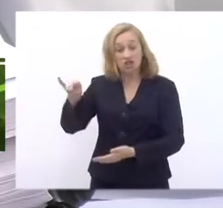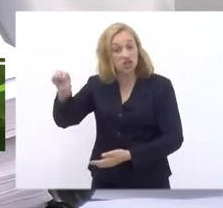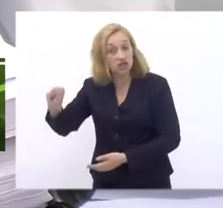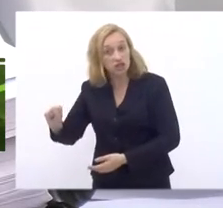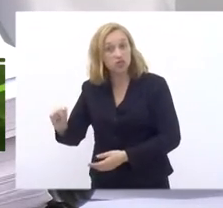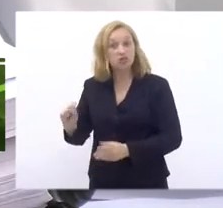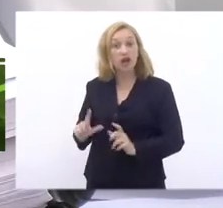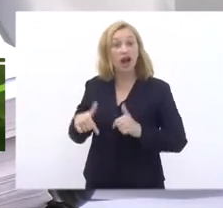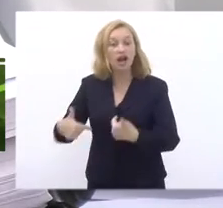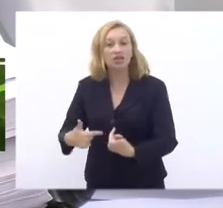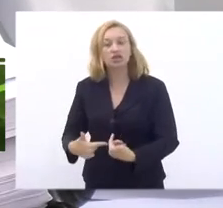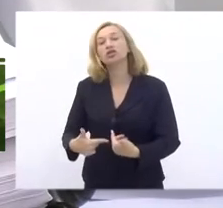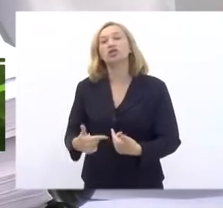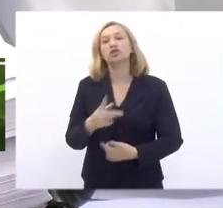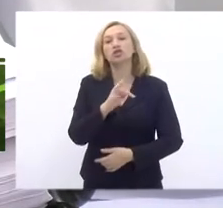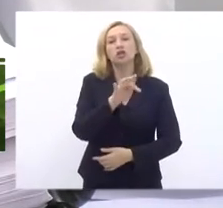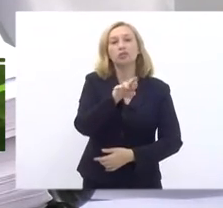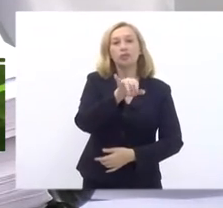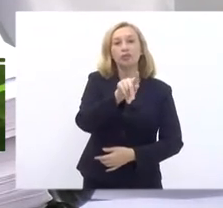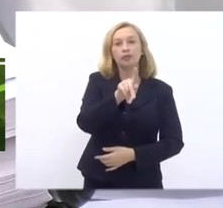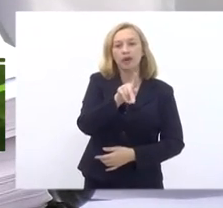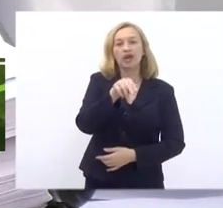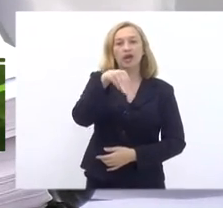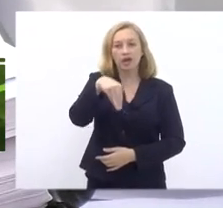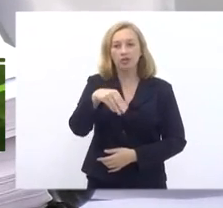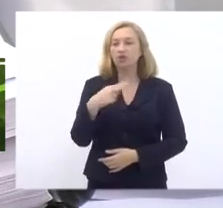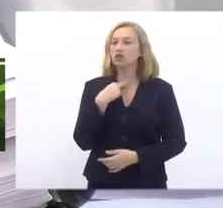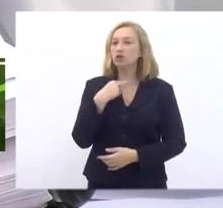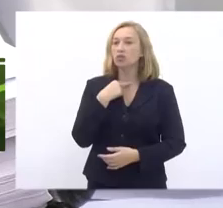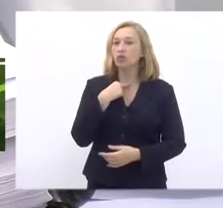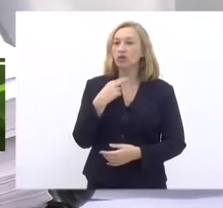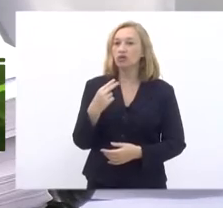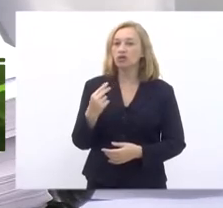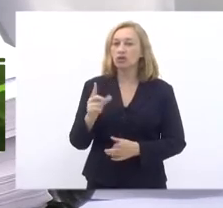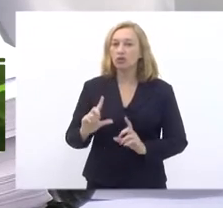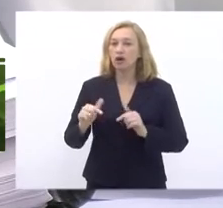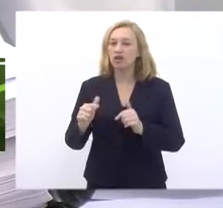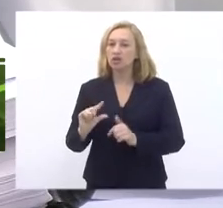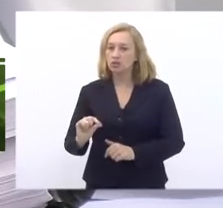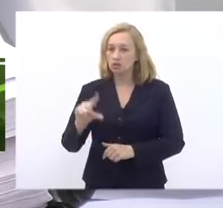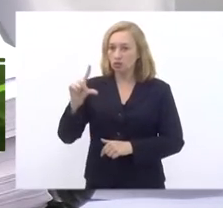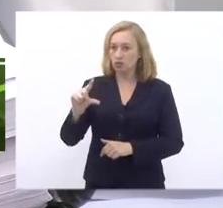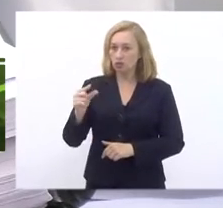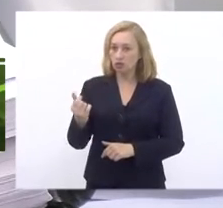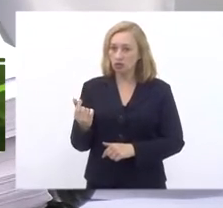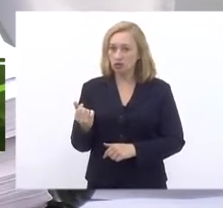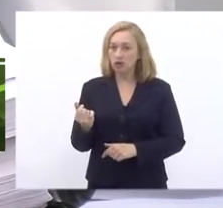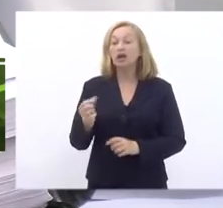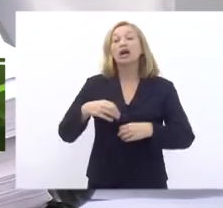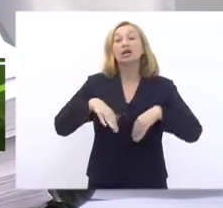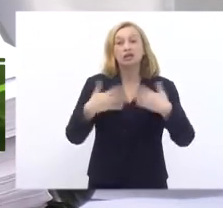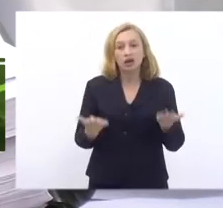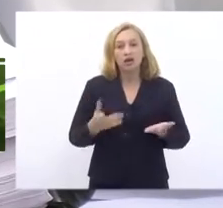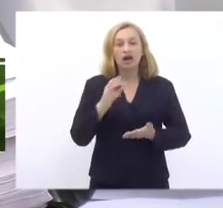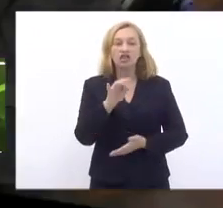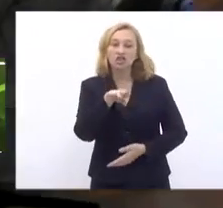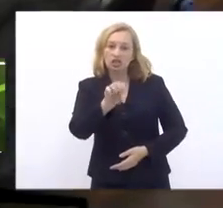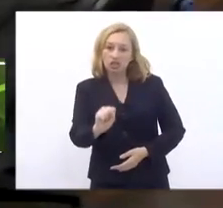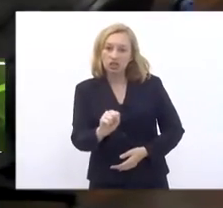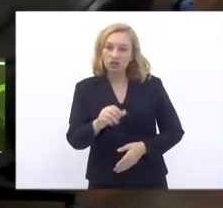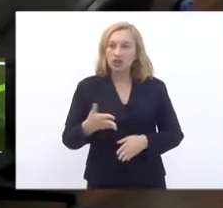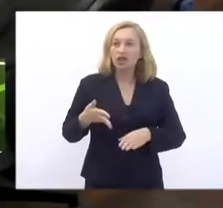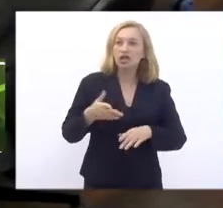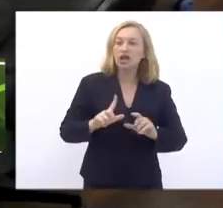GPM não pode ser como uma fórmula para aumento da tarifa, a Getran tem que arbitrar em relação a isso. E não